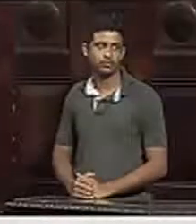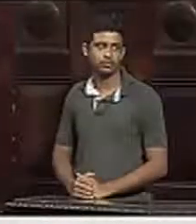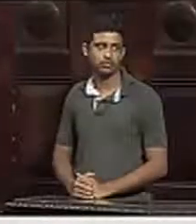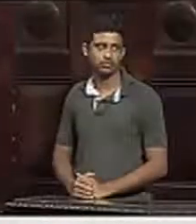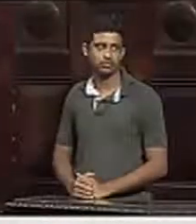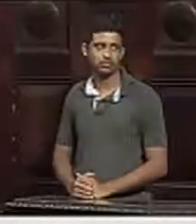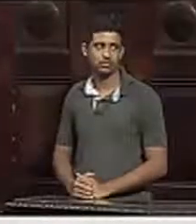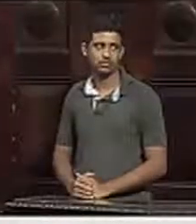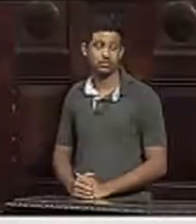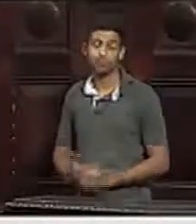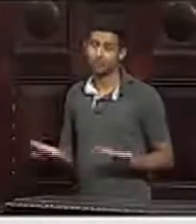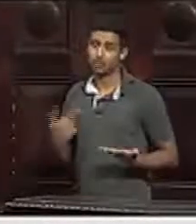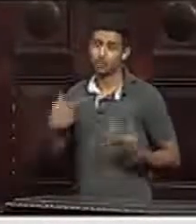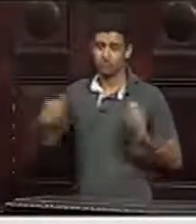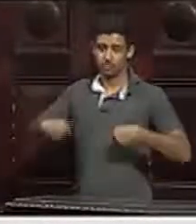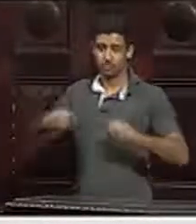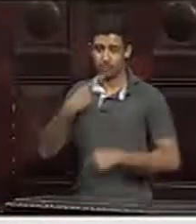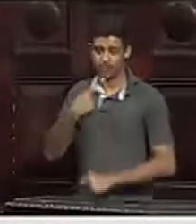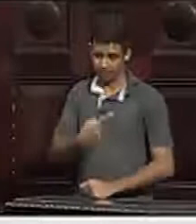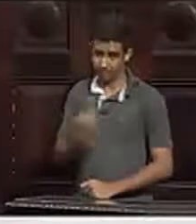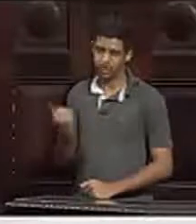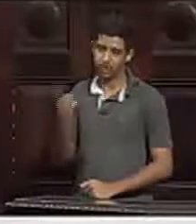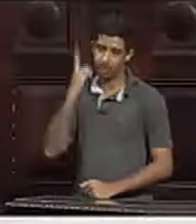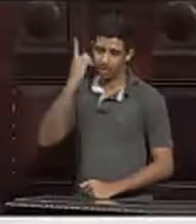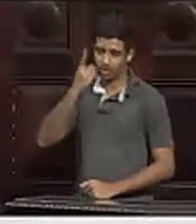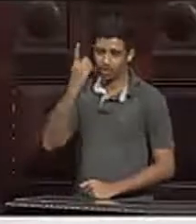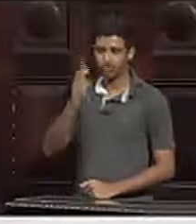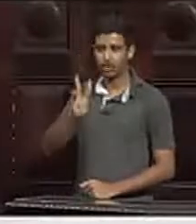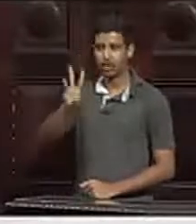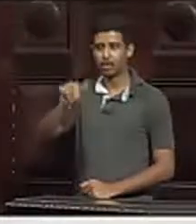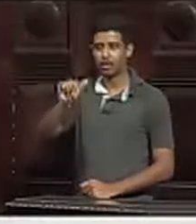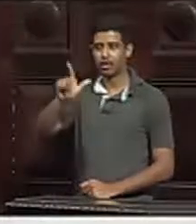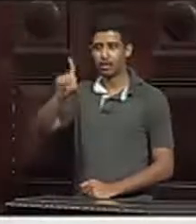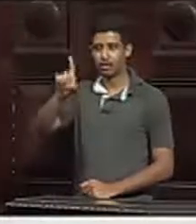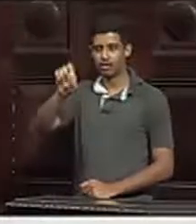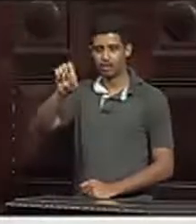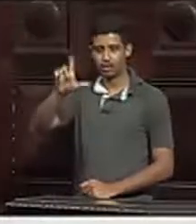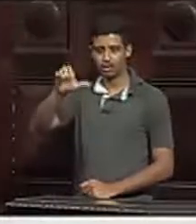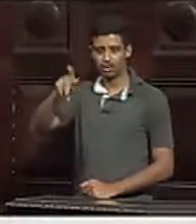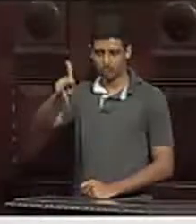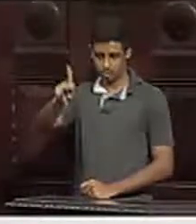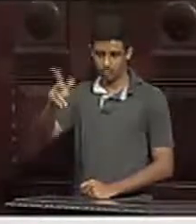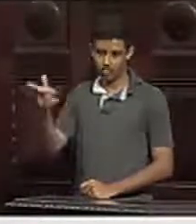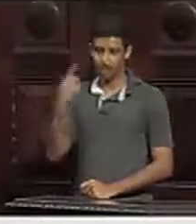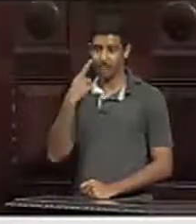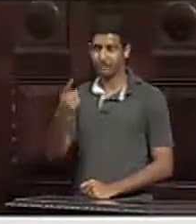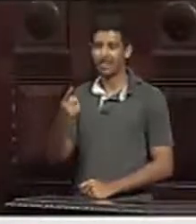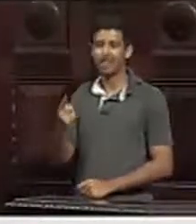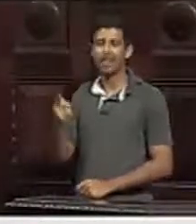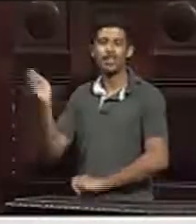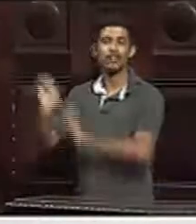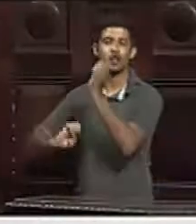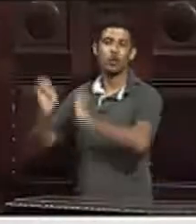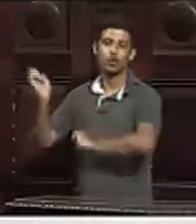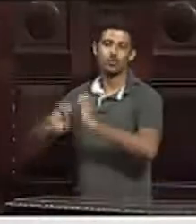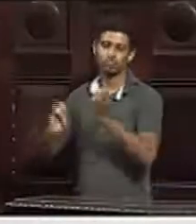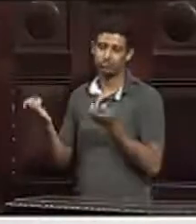É preciso dizer, deputado Valdec, da Comissão de Indústria desse